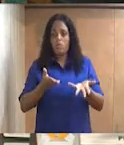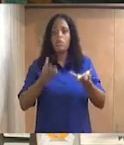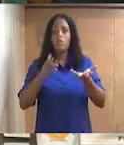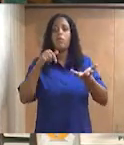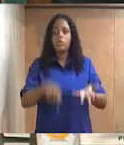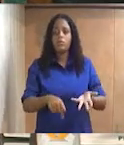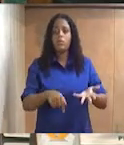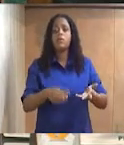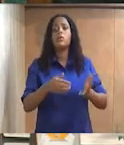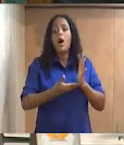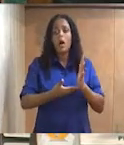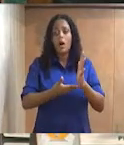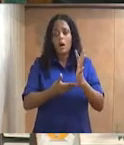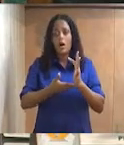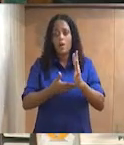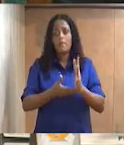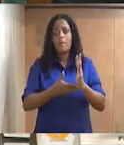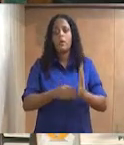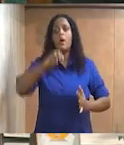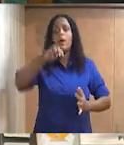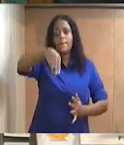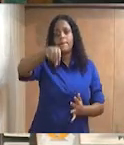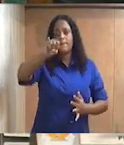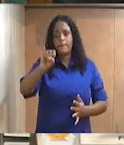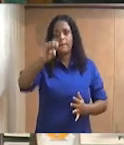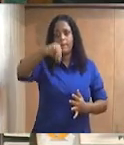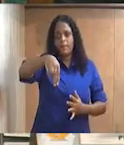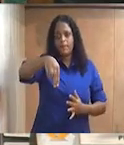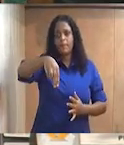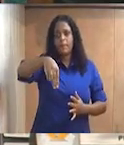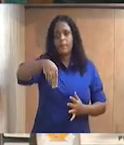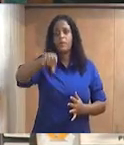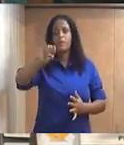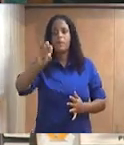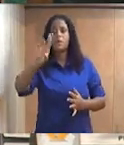da Câmara Mirim e de posse dos vereadores para o biênio